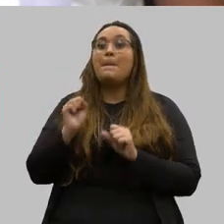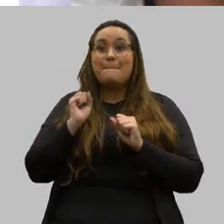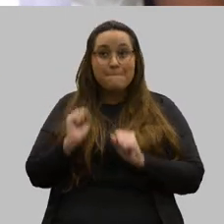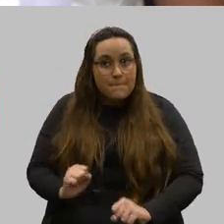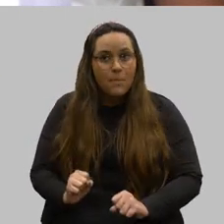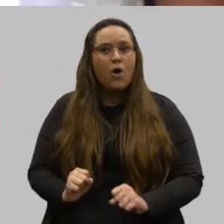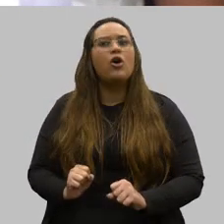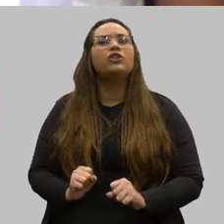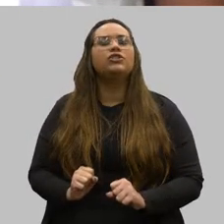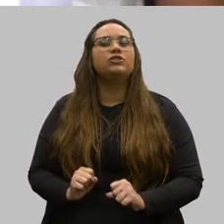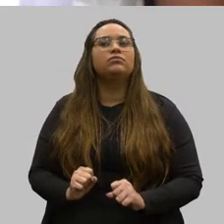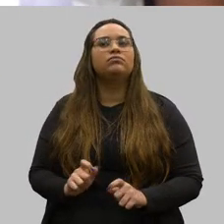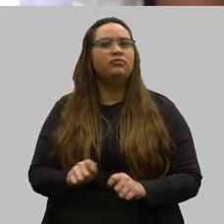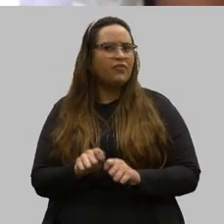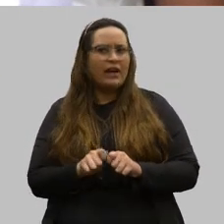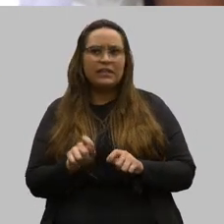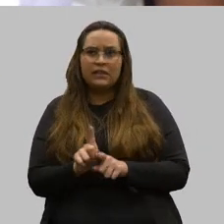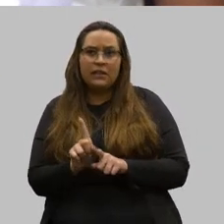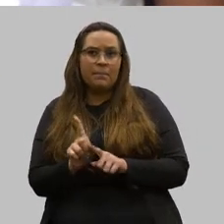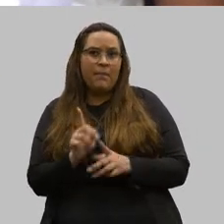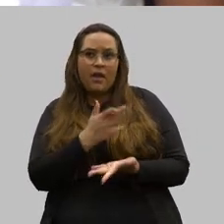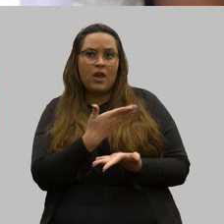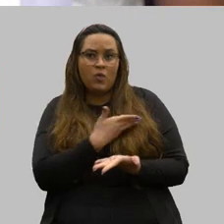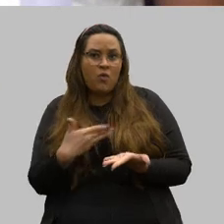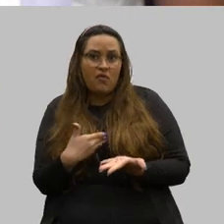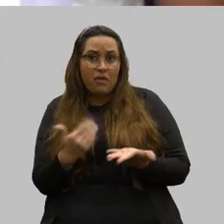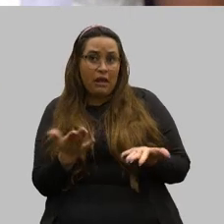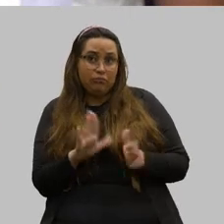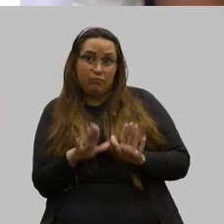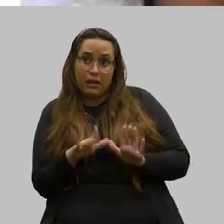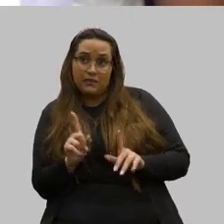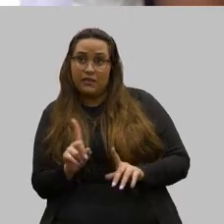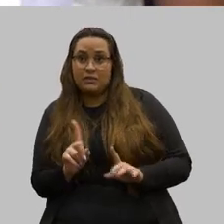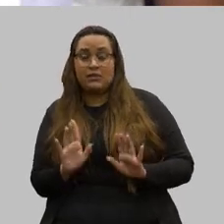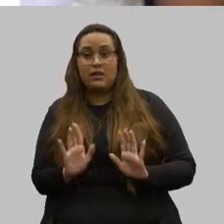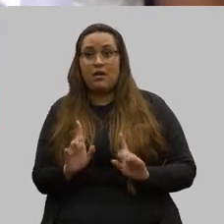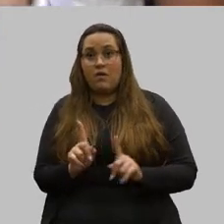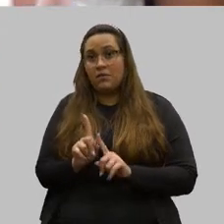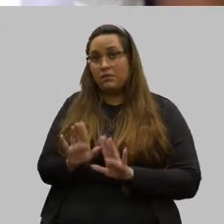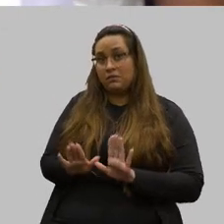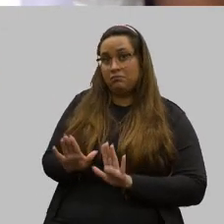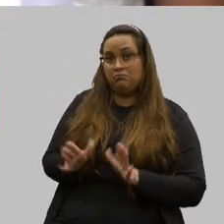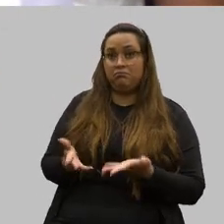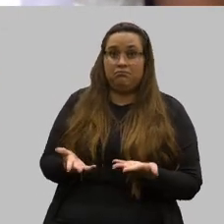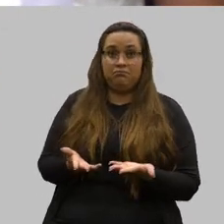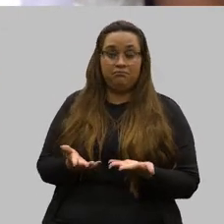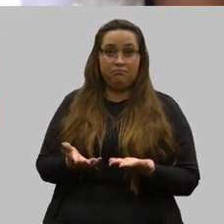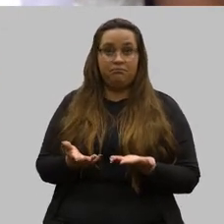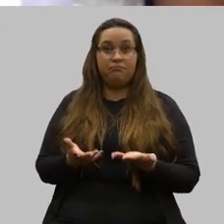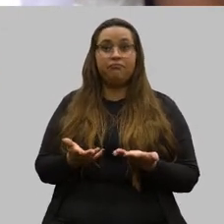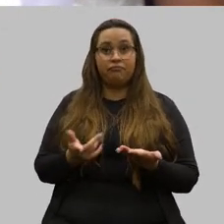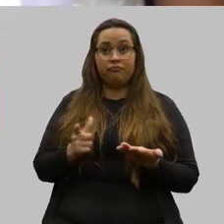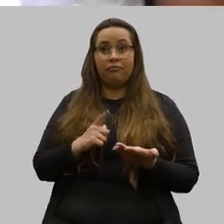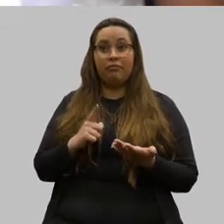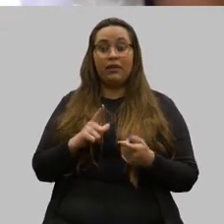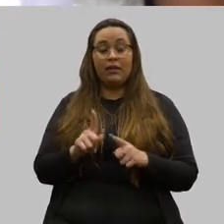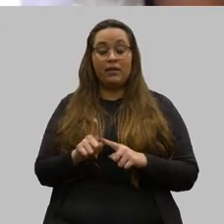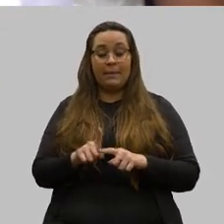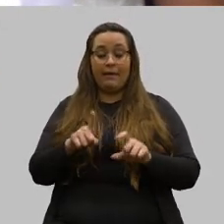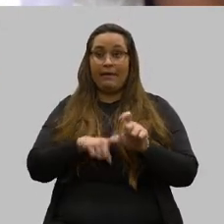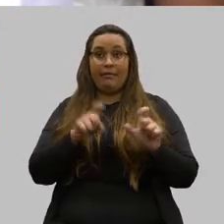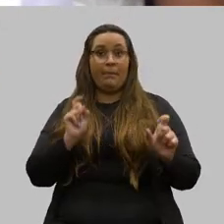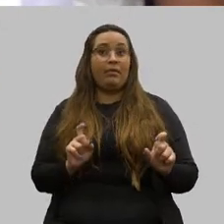deve contrapor também o governo talvez não igual um deputado igual a mim que tem uma uma Independência e